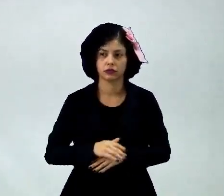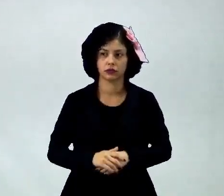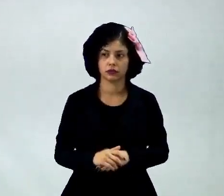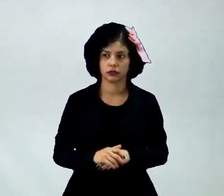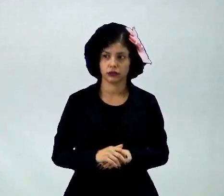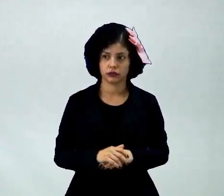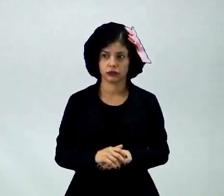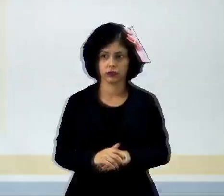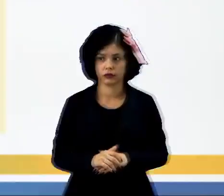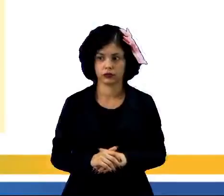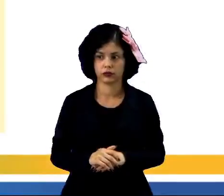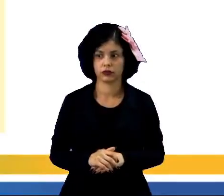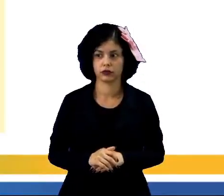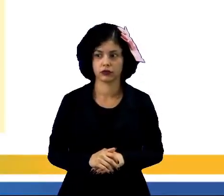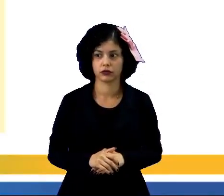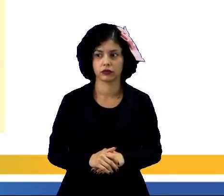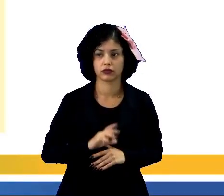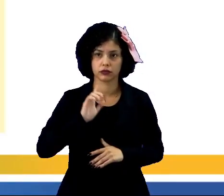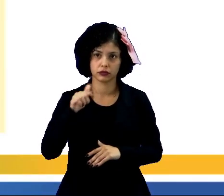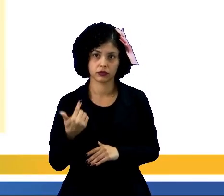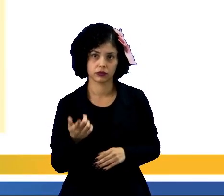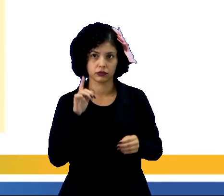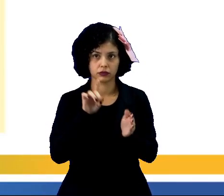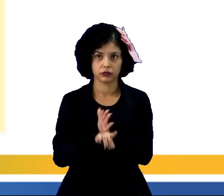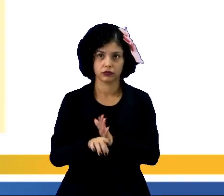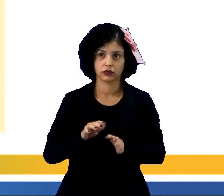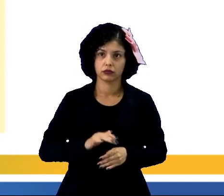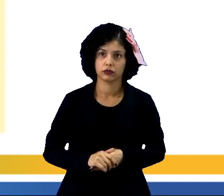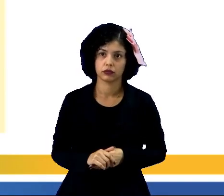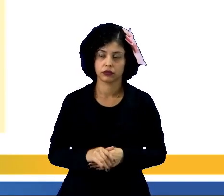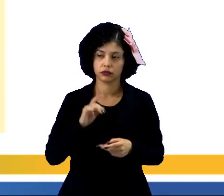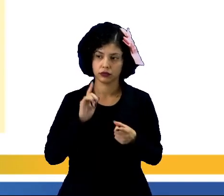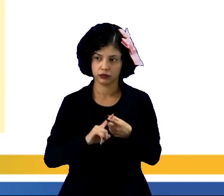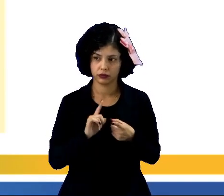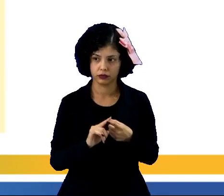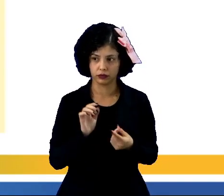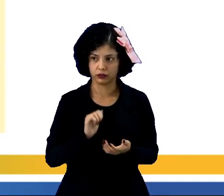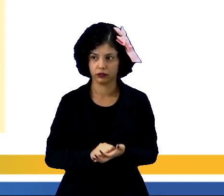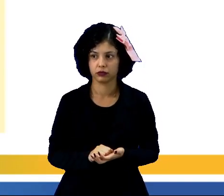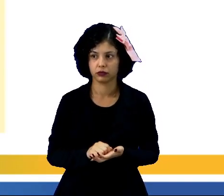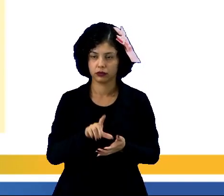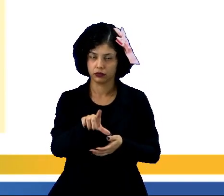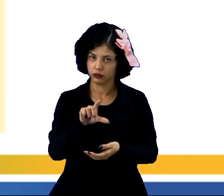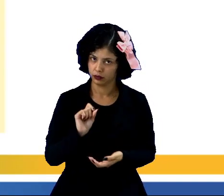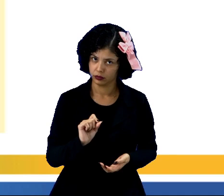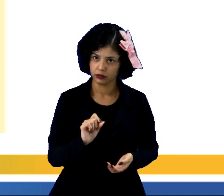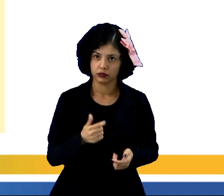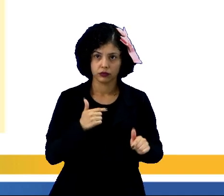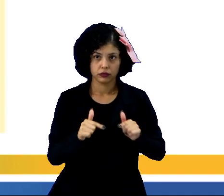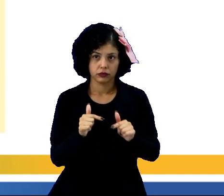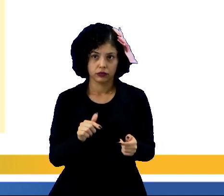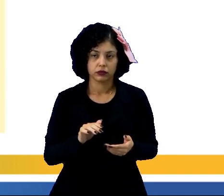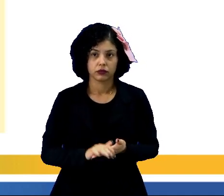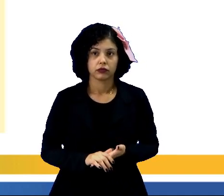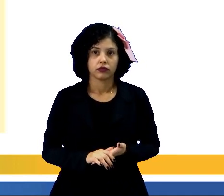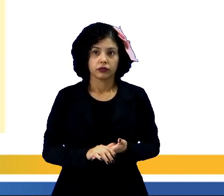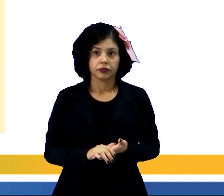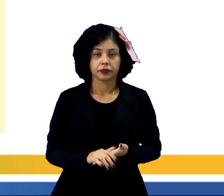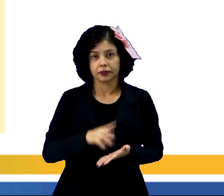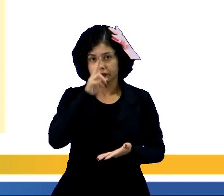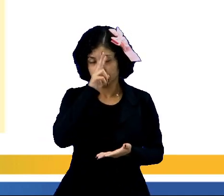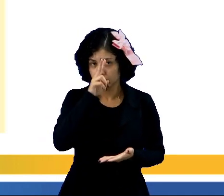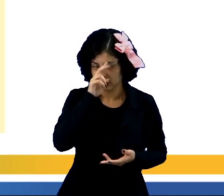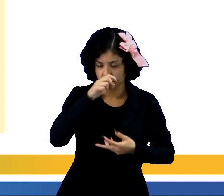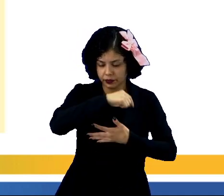iguais. E a próxima pergunta, Por que as ervilhas foram escolhidas para o trabalho de Mendel?